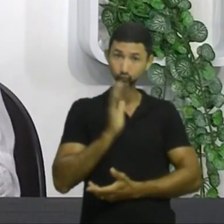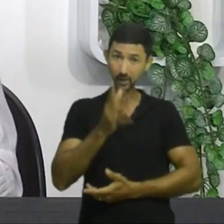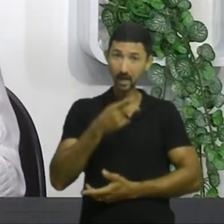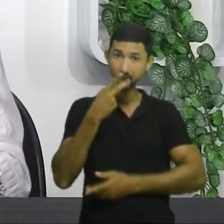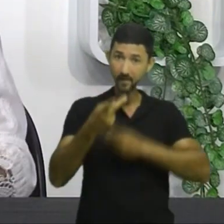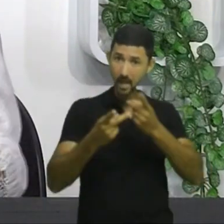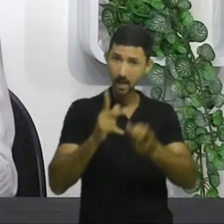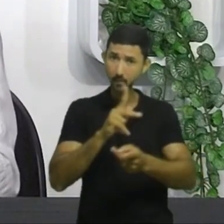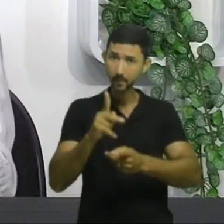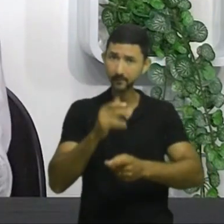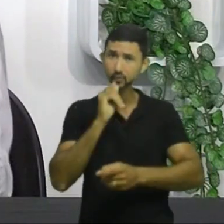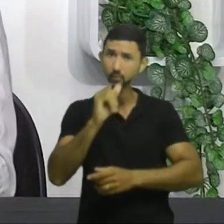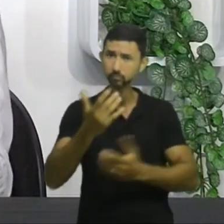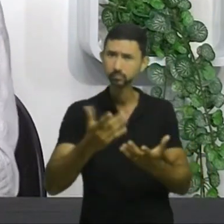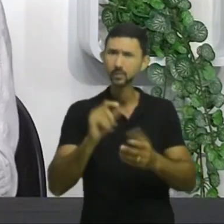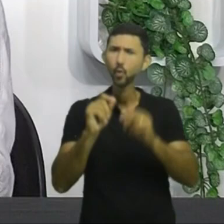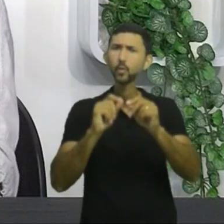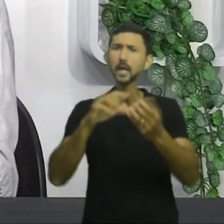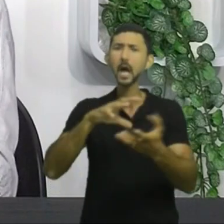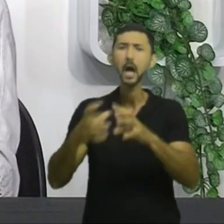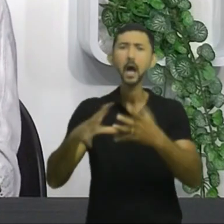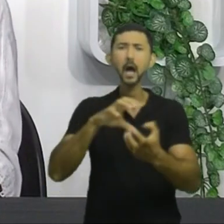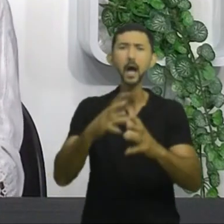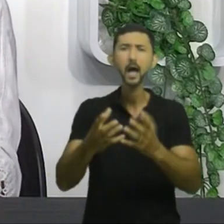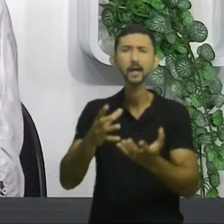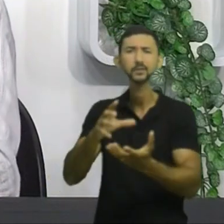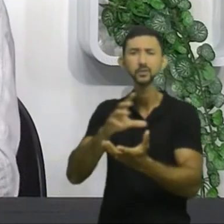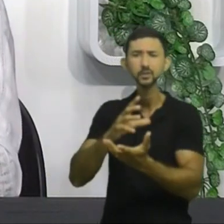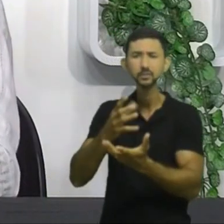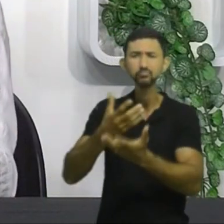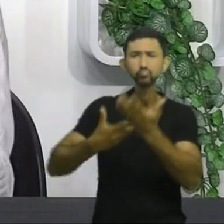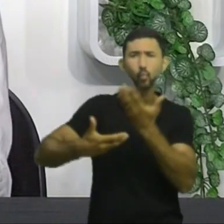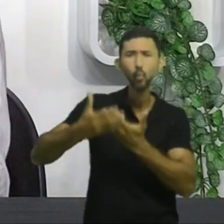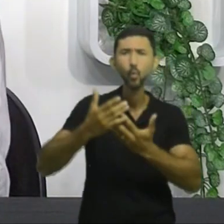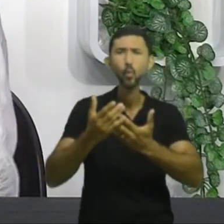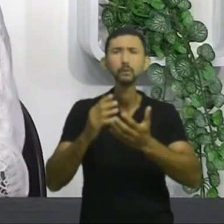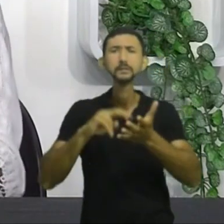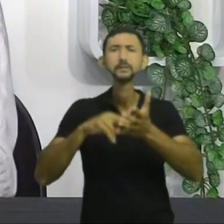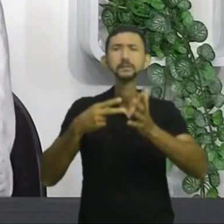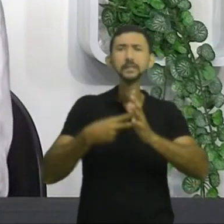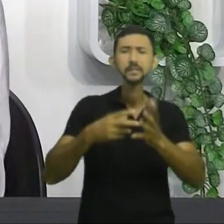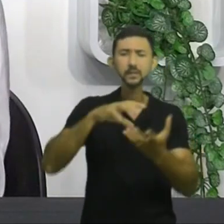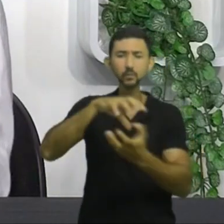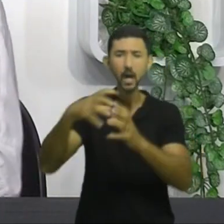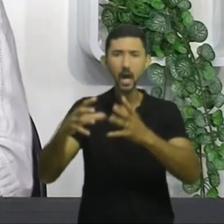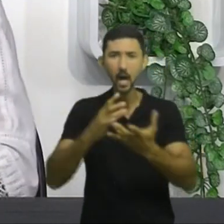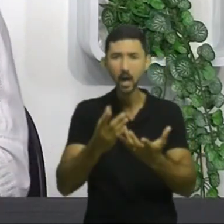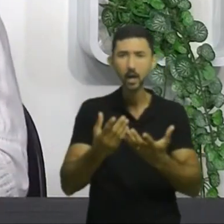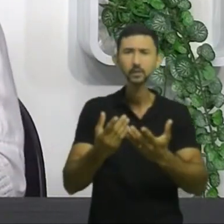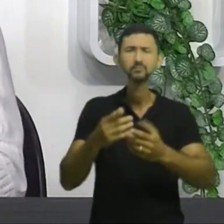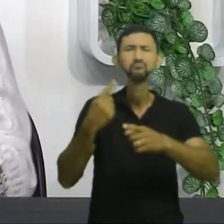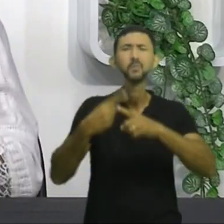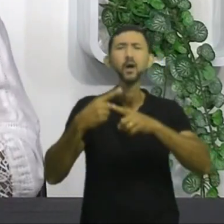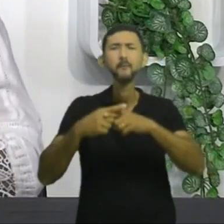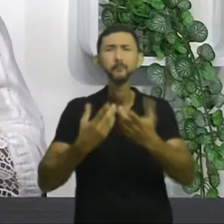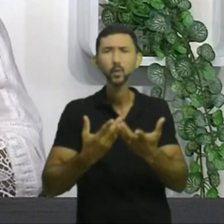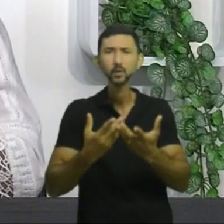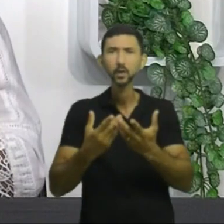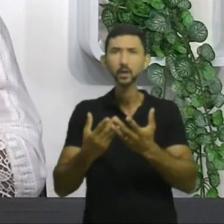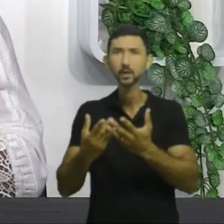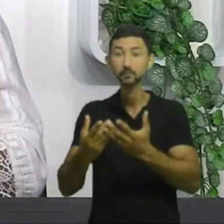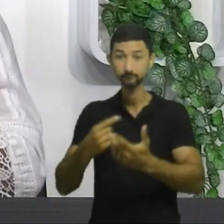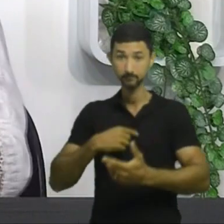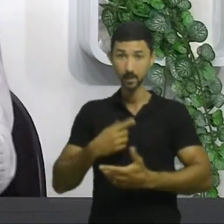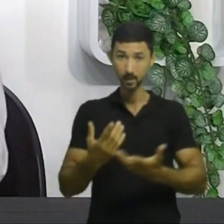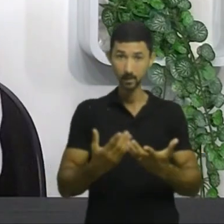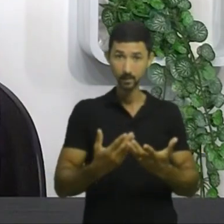a vocês? O que a arte tem a ver para a gente? O que ela significa? Quais são as razões de isso existir para